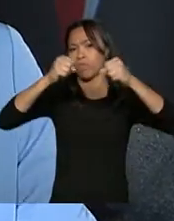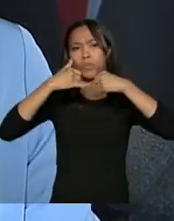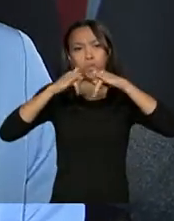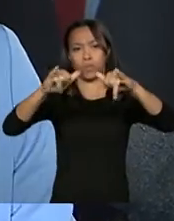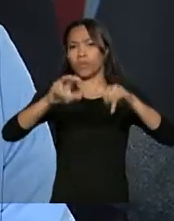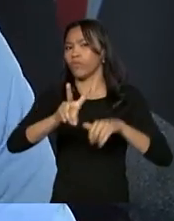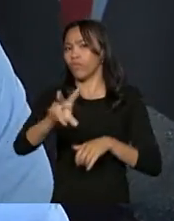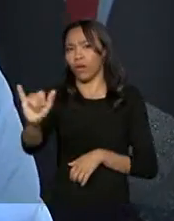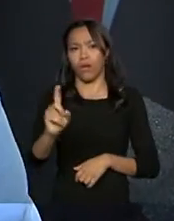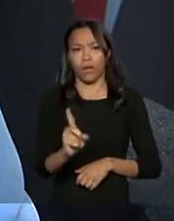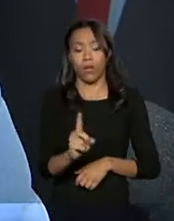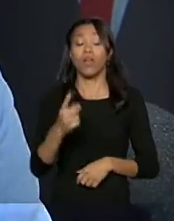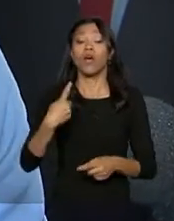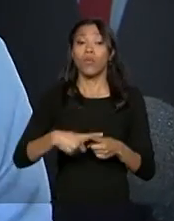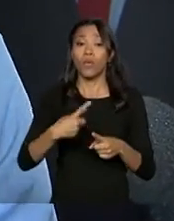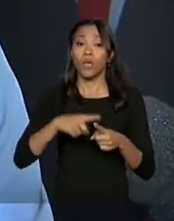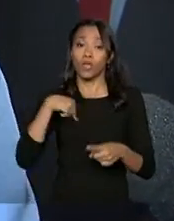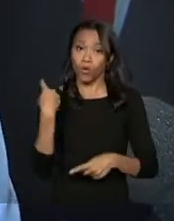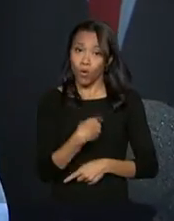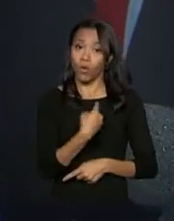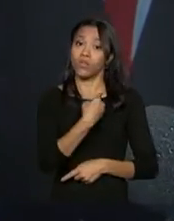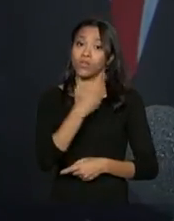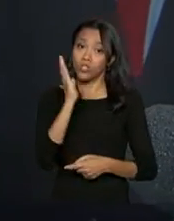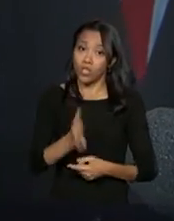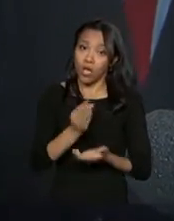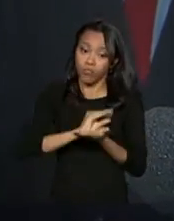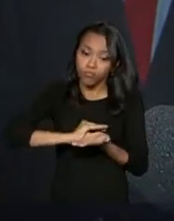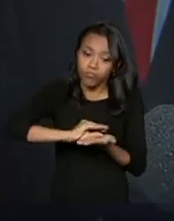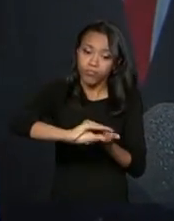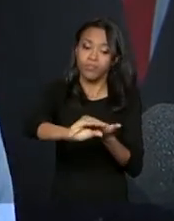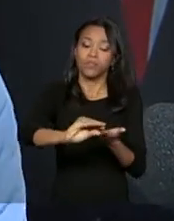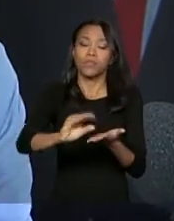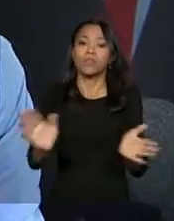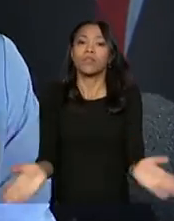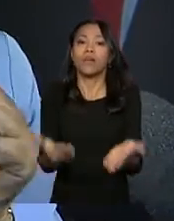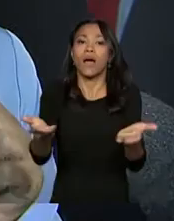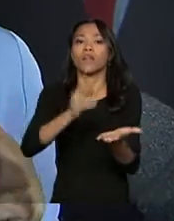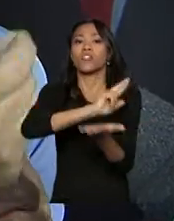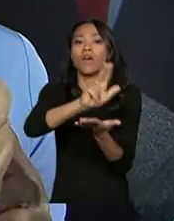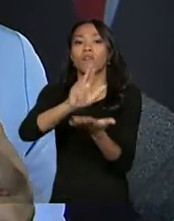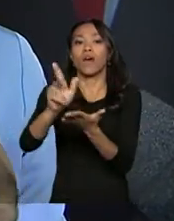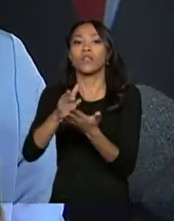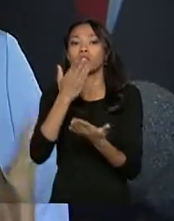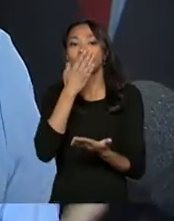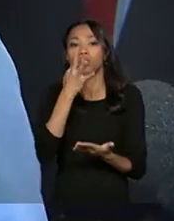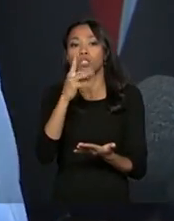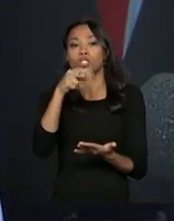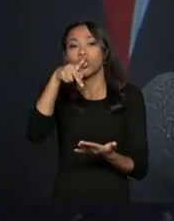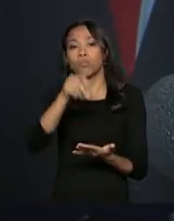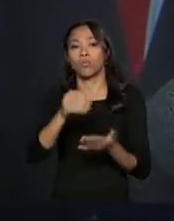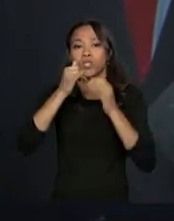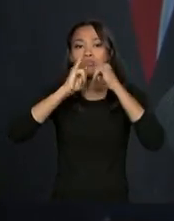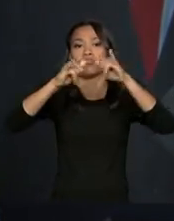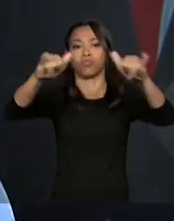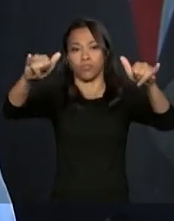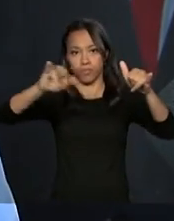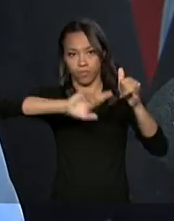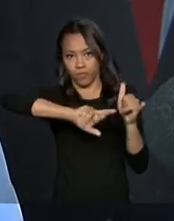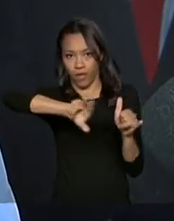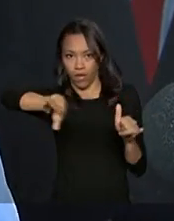elétrica, porque nós investimos em geração e transmissão. O Brasil hoje está todo ligado, são muito